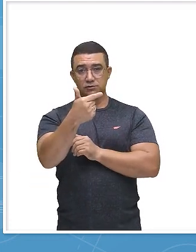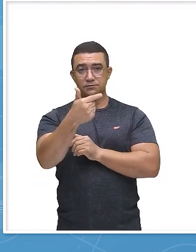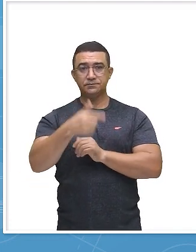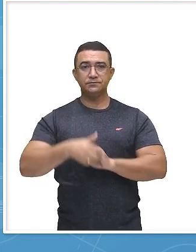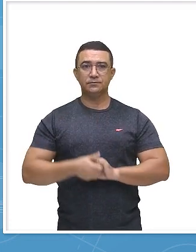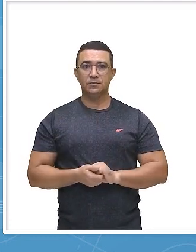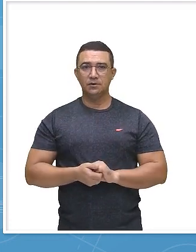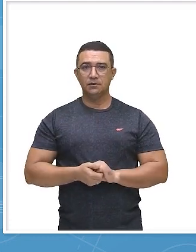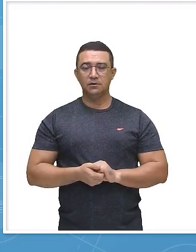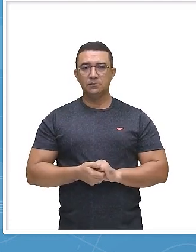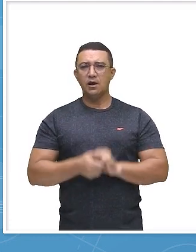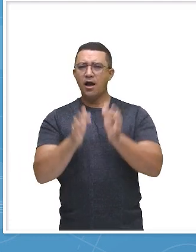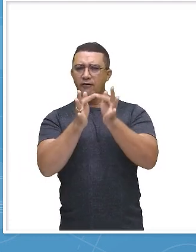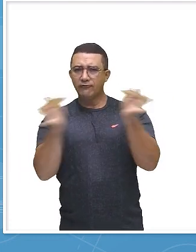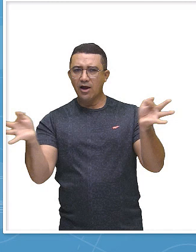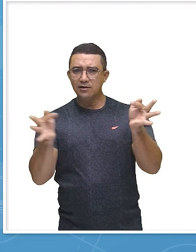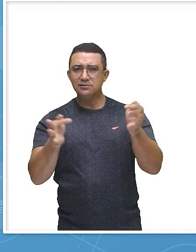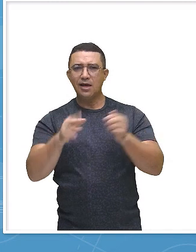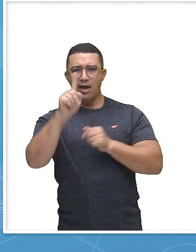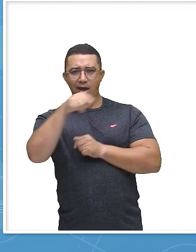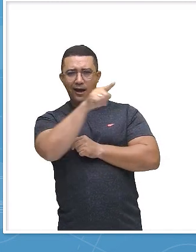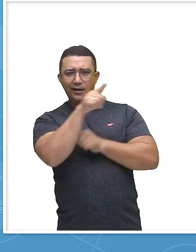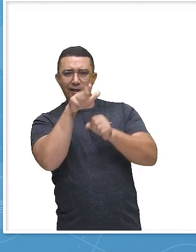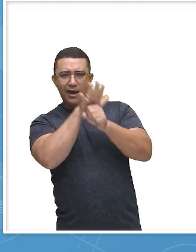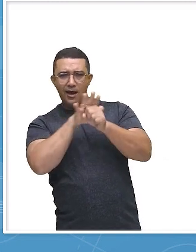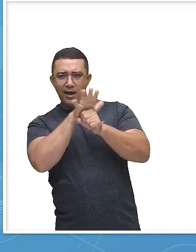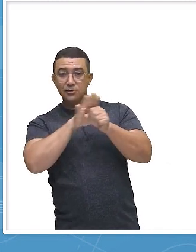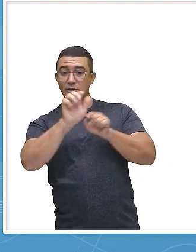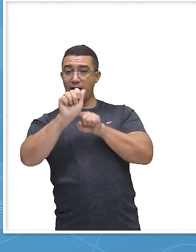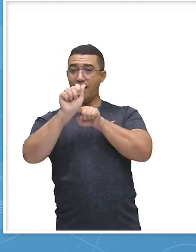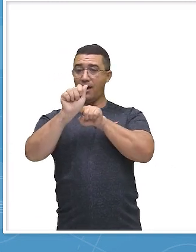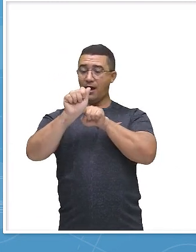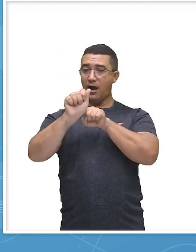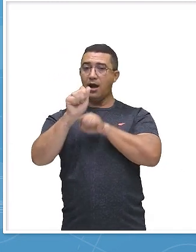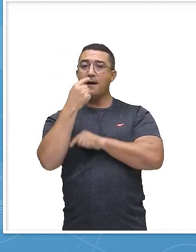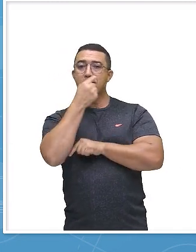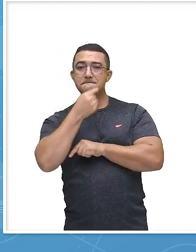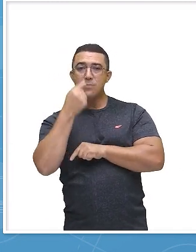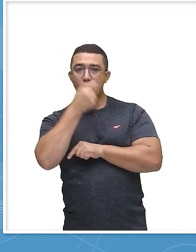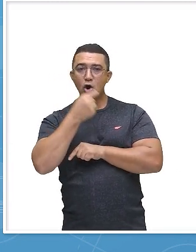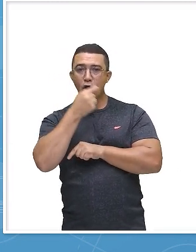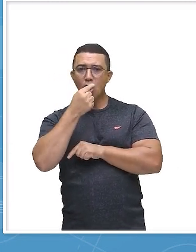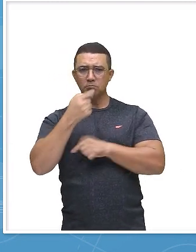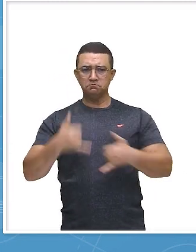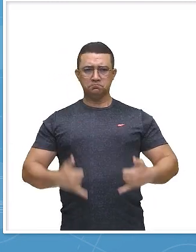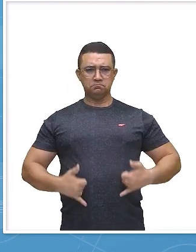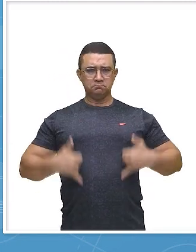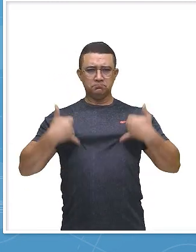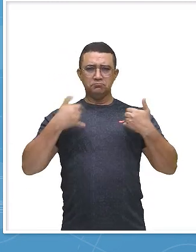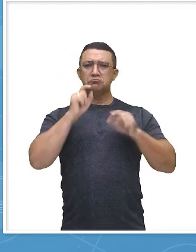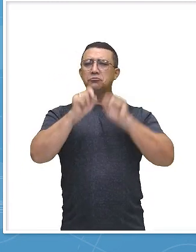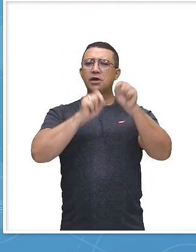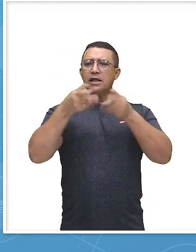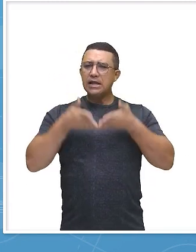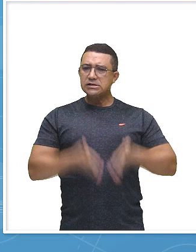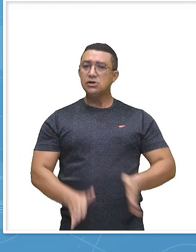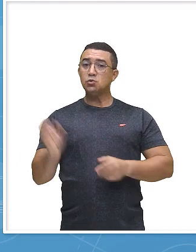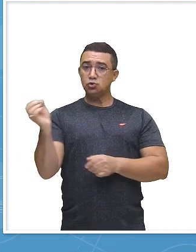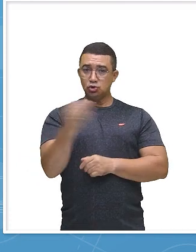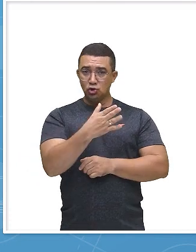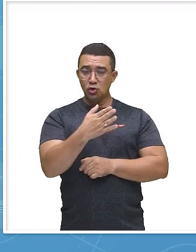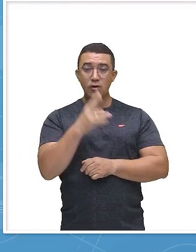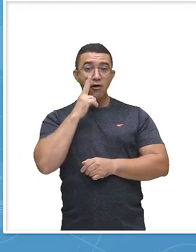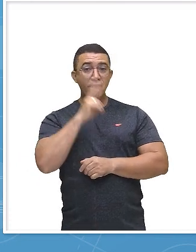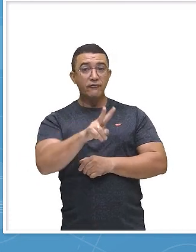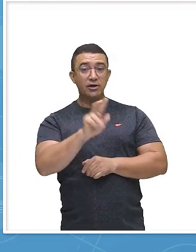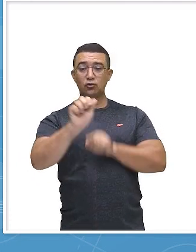nos trechos, é aquele que enche a boca de orgulho e é quem nasceu de novo vendo